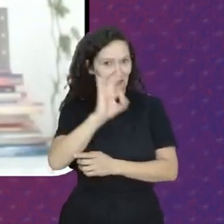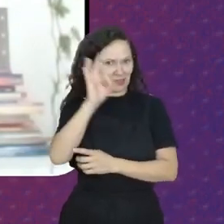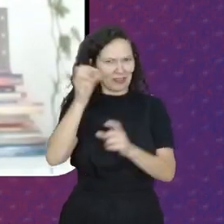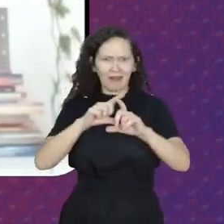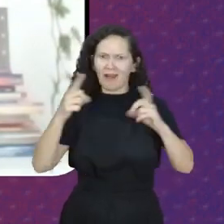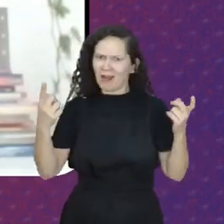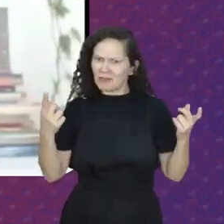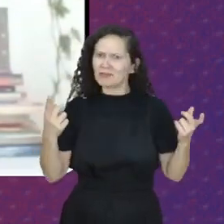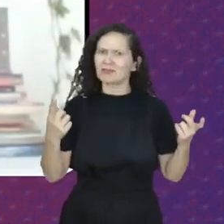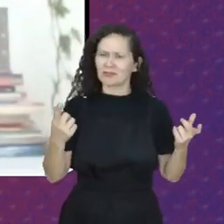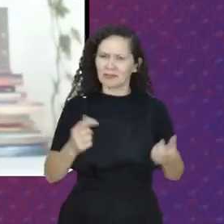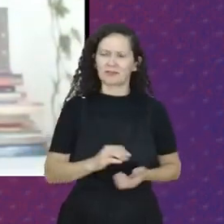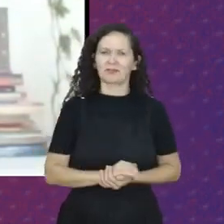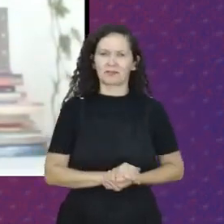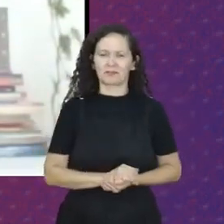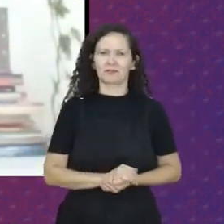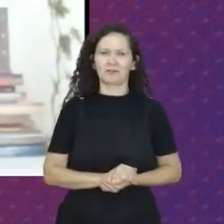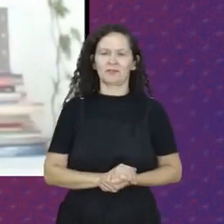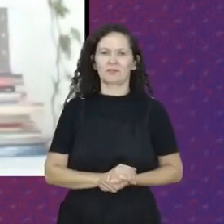alto.